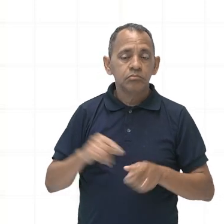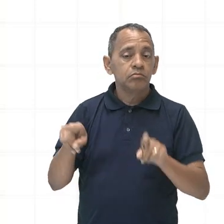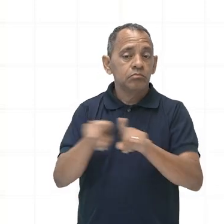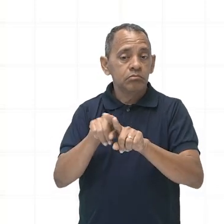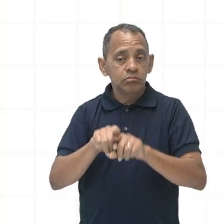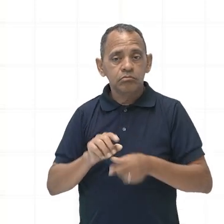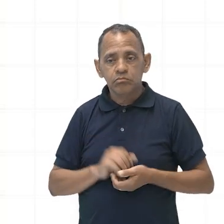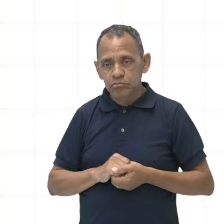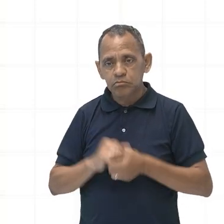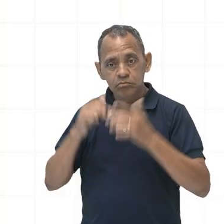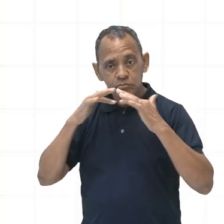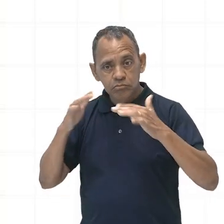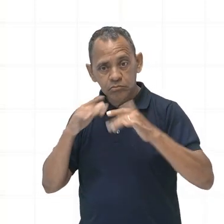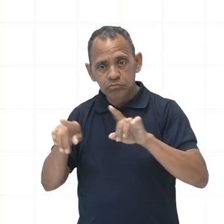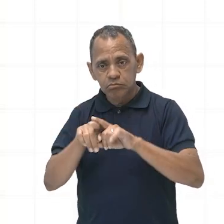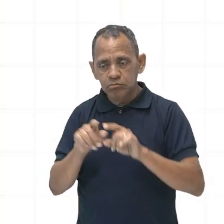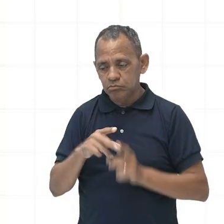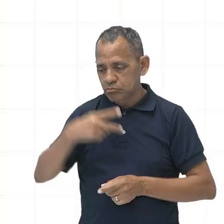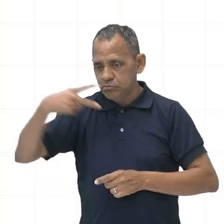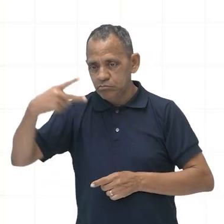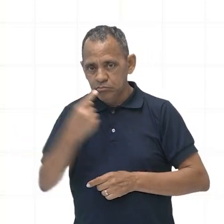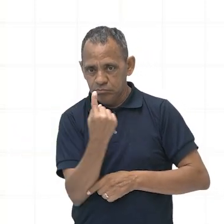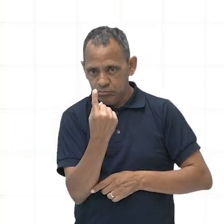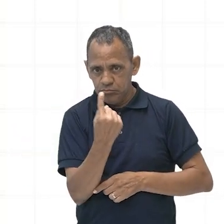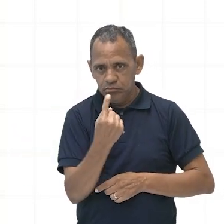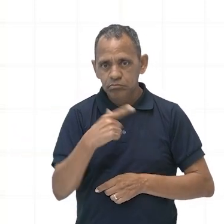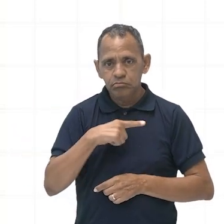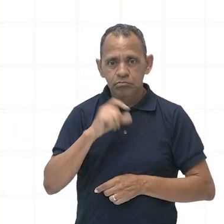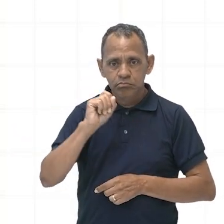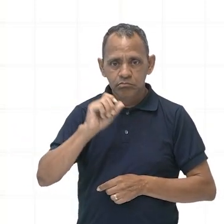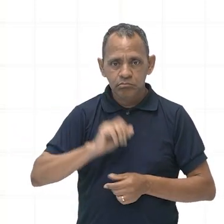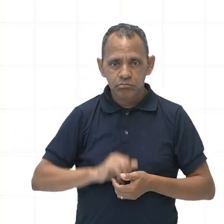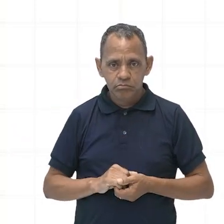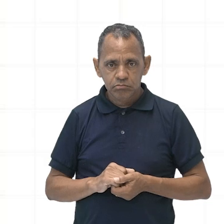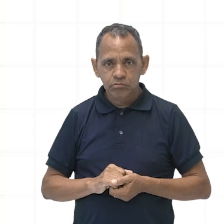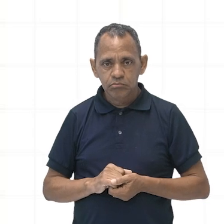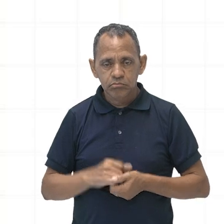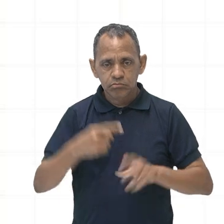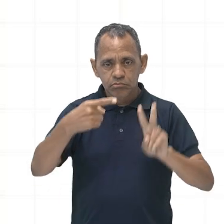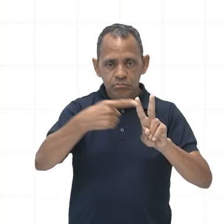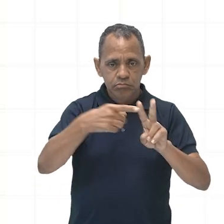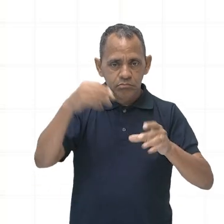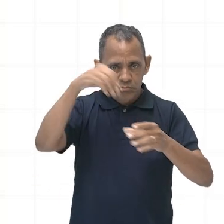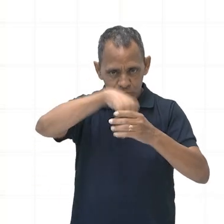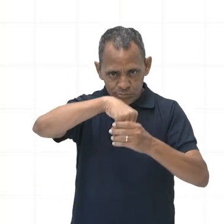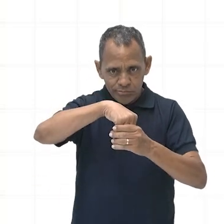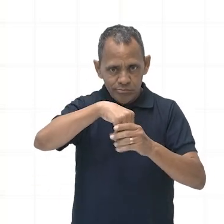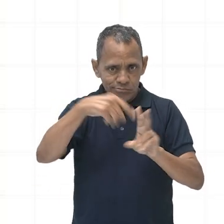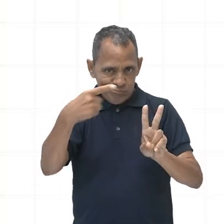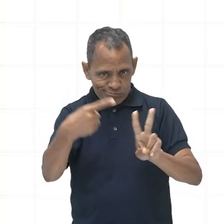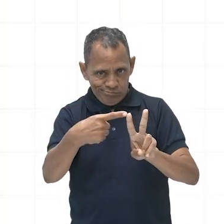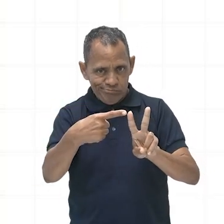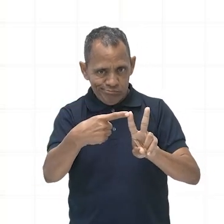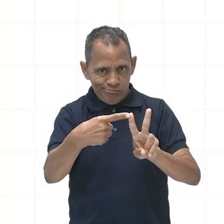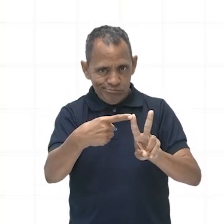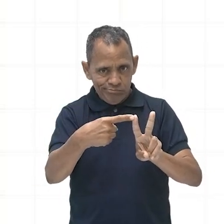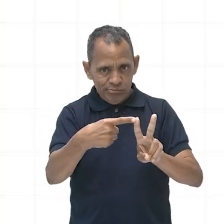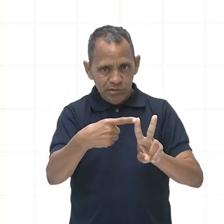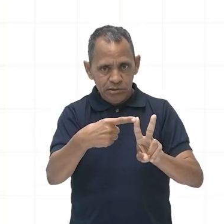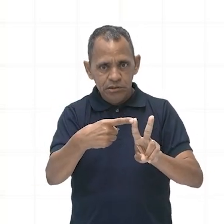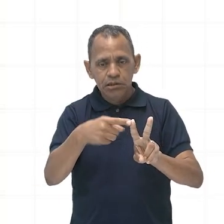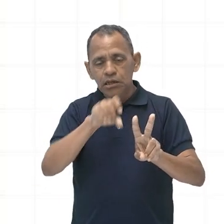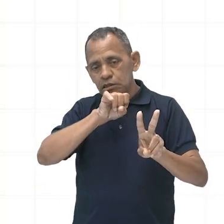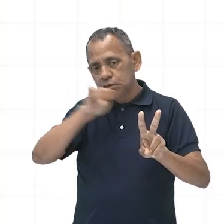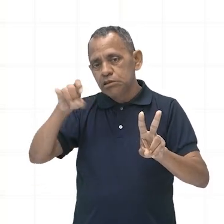natural, maiores do que 1, temos. Então, quando eu tenho uma raiz dentro da raiz, é como se eu